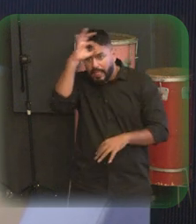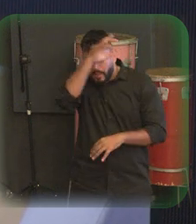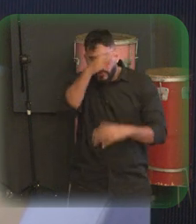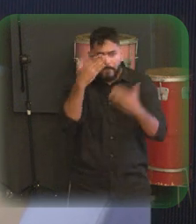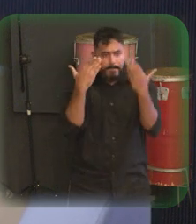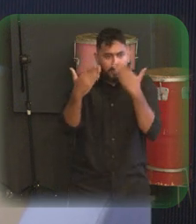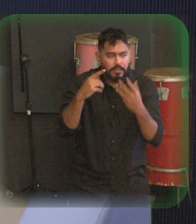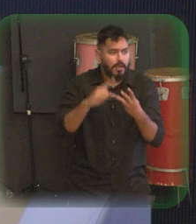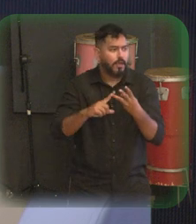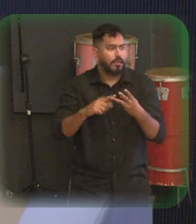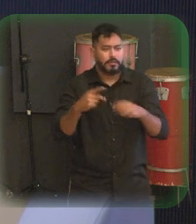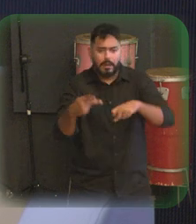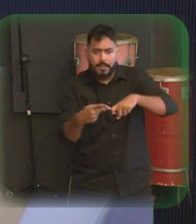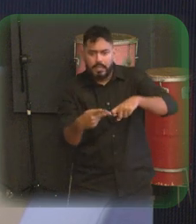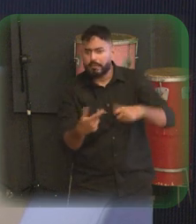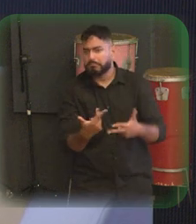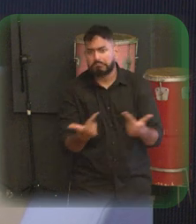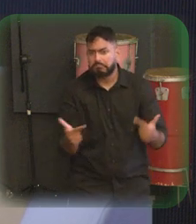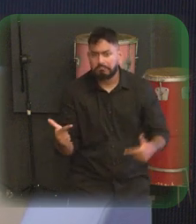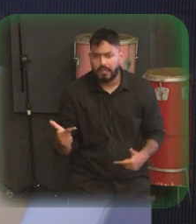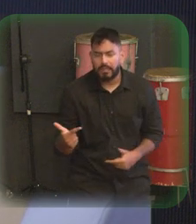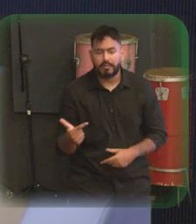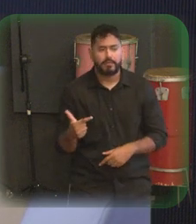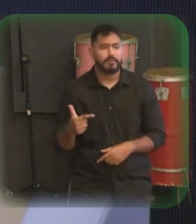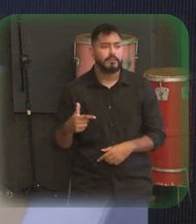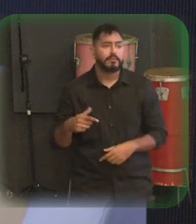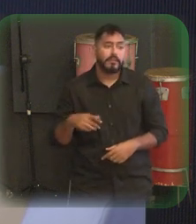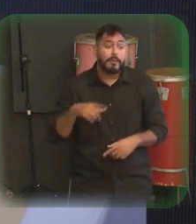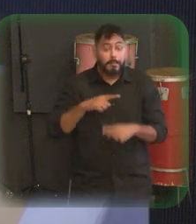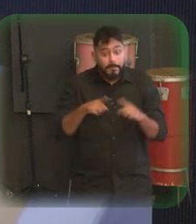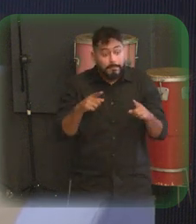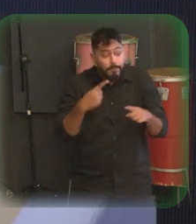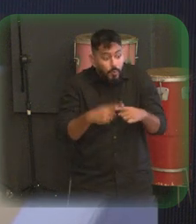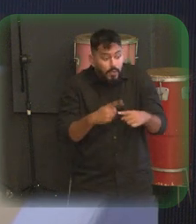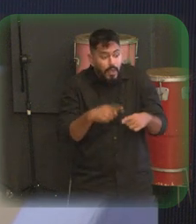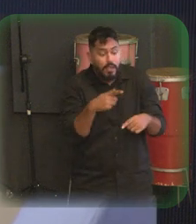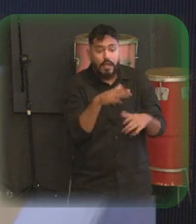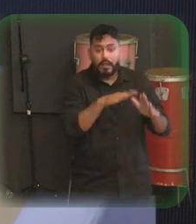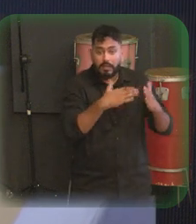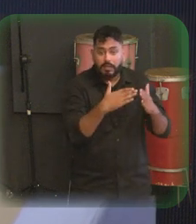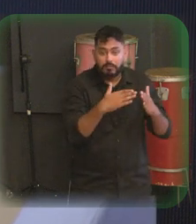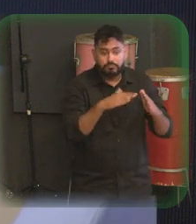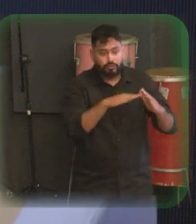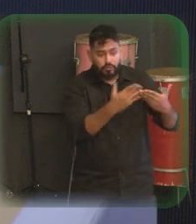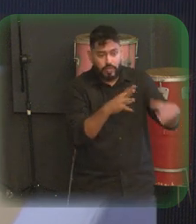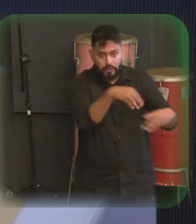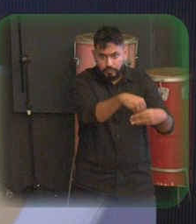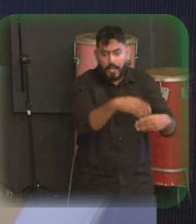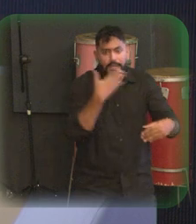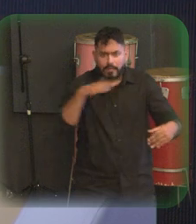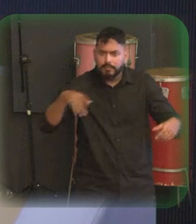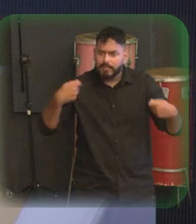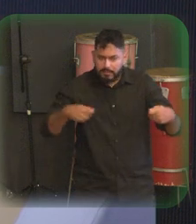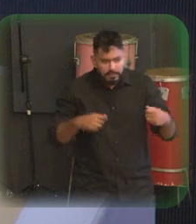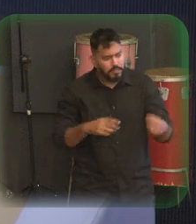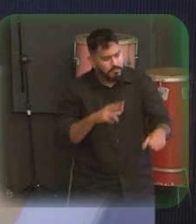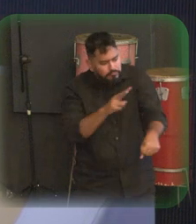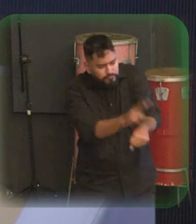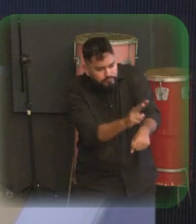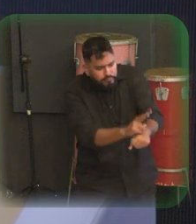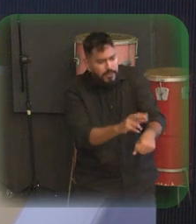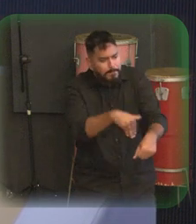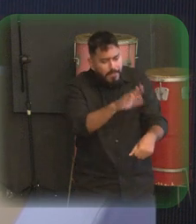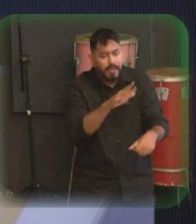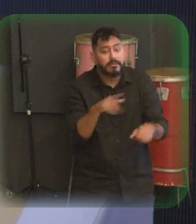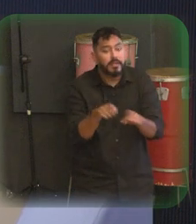laudo para a criança, para que ela possa ser atendida melhor dentro da escola, para que ela tenha um benefício de prestação continuada e a mãe consiga ter mais dinheiro dentro